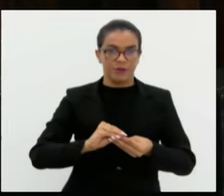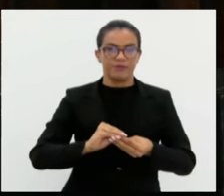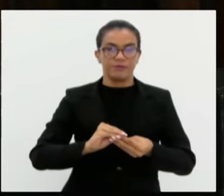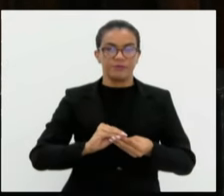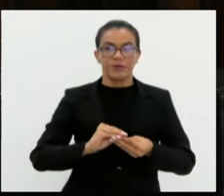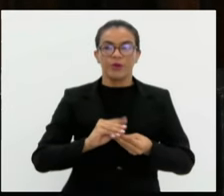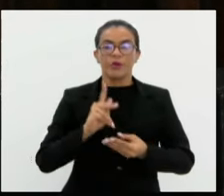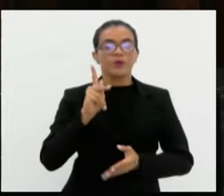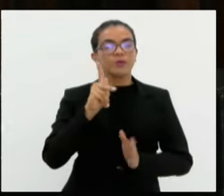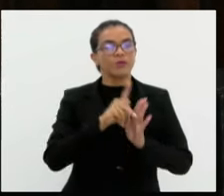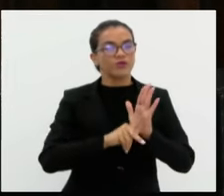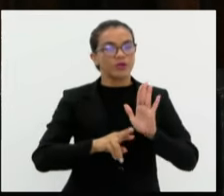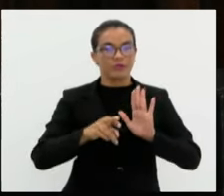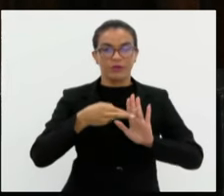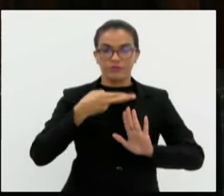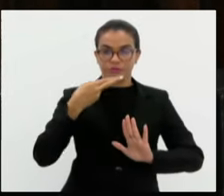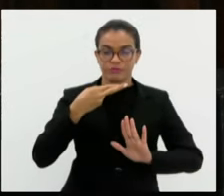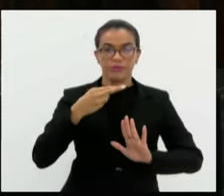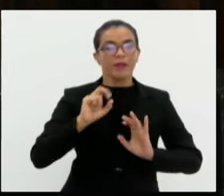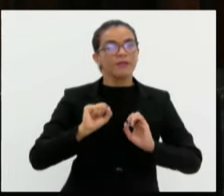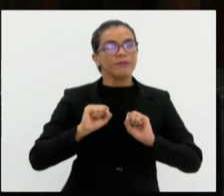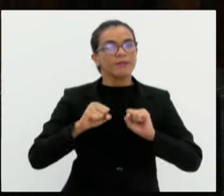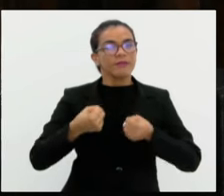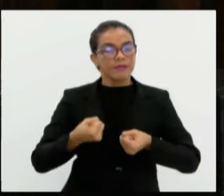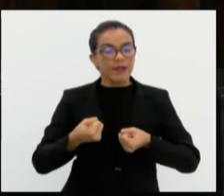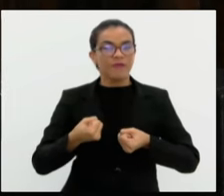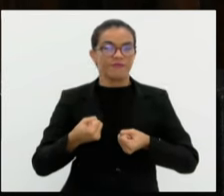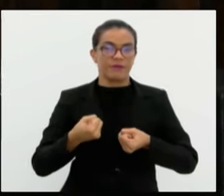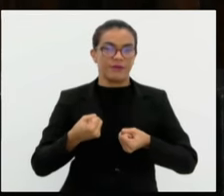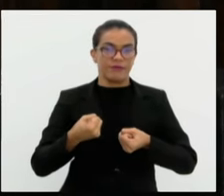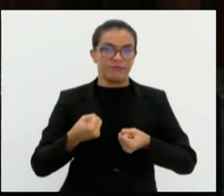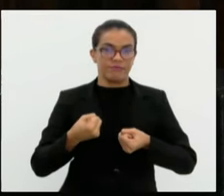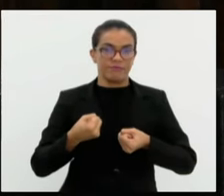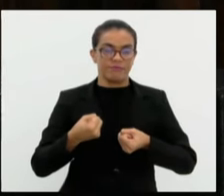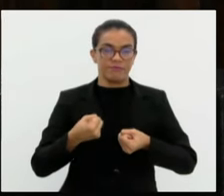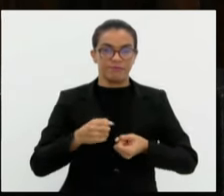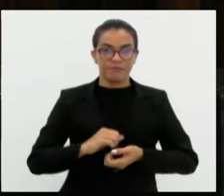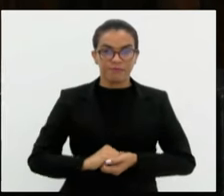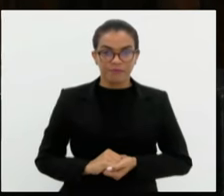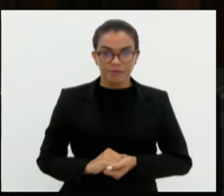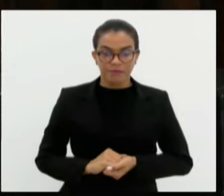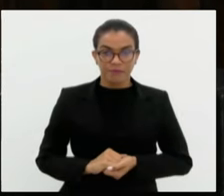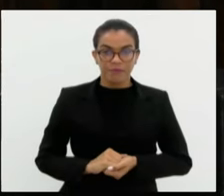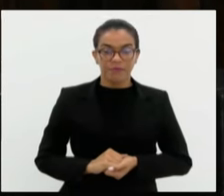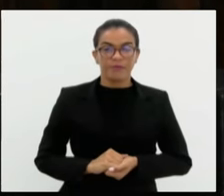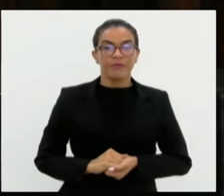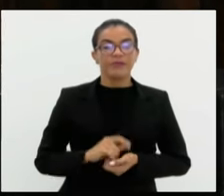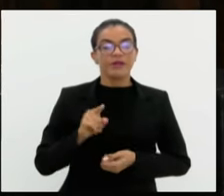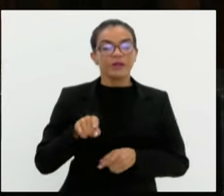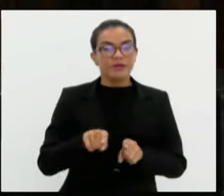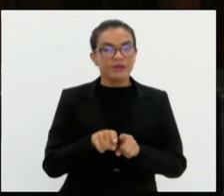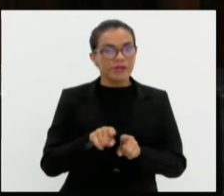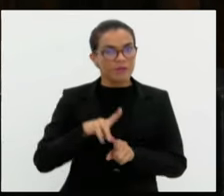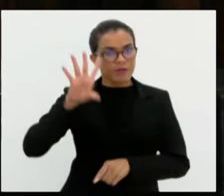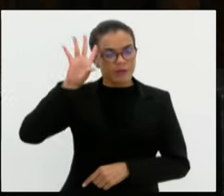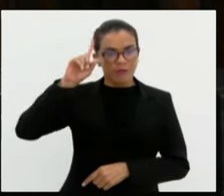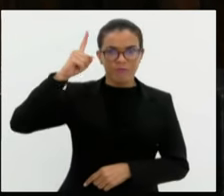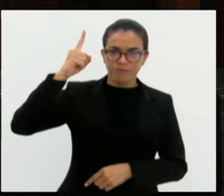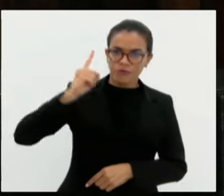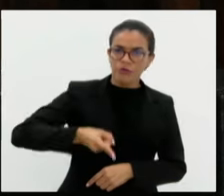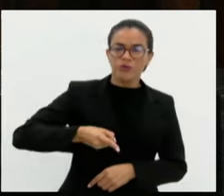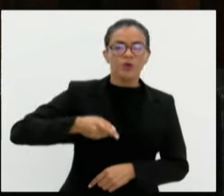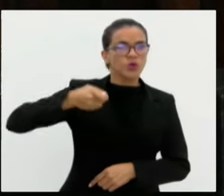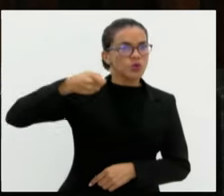resolução significa defender a prerrogativa do parlamento e significa tomar uma medida